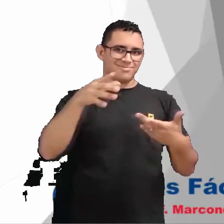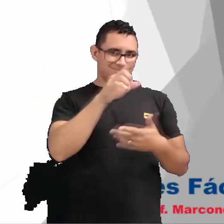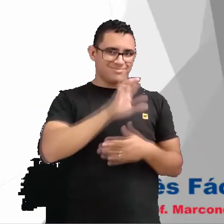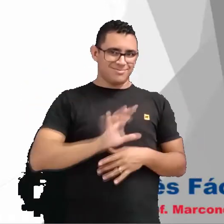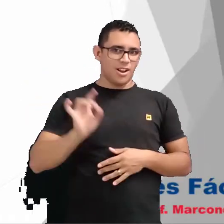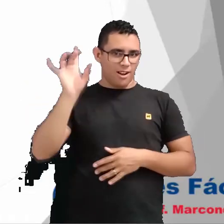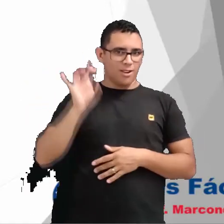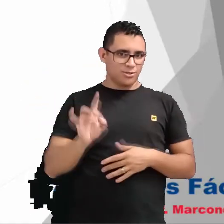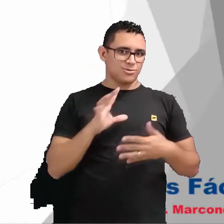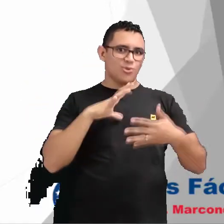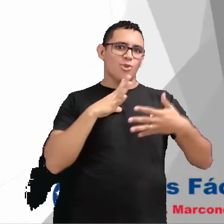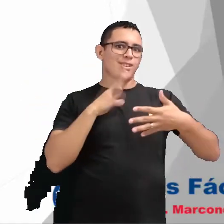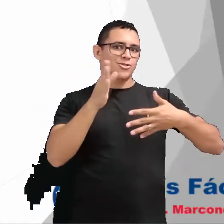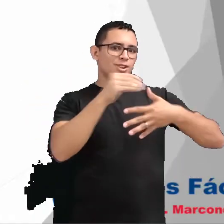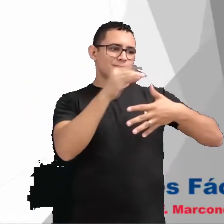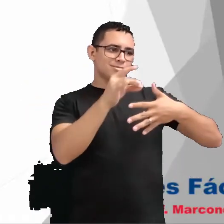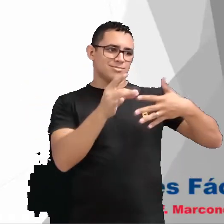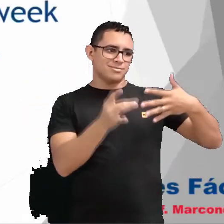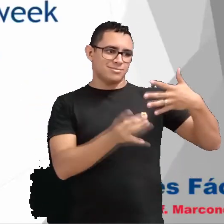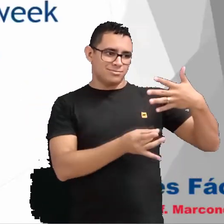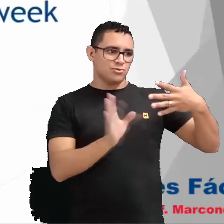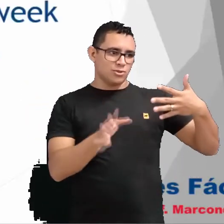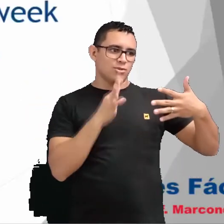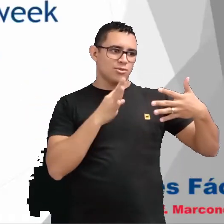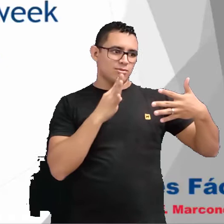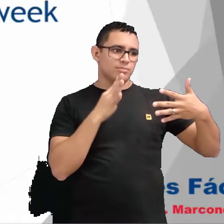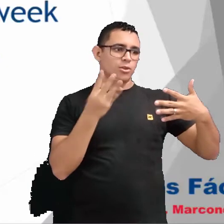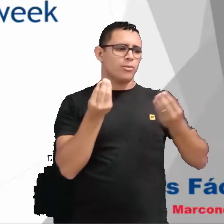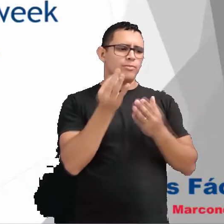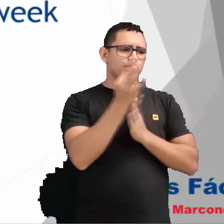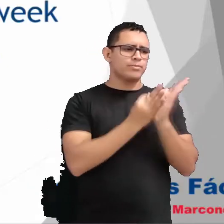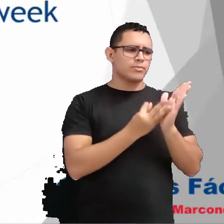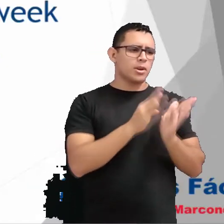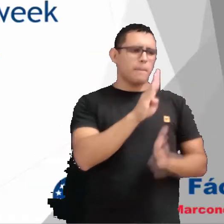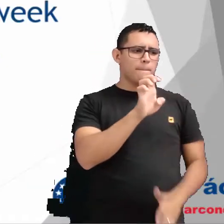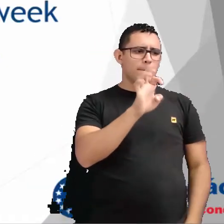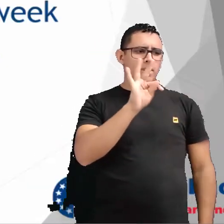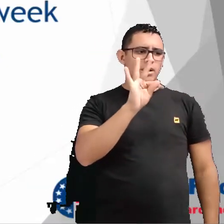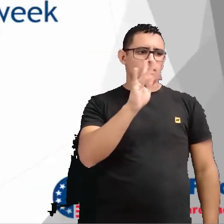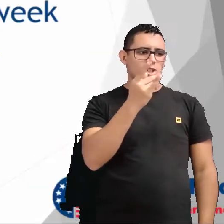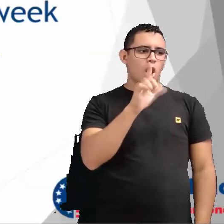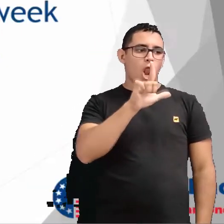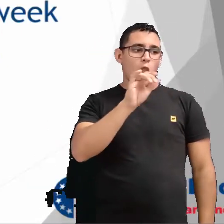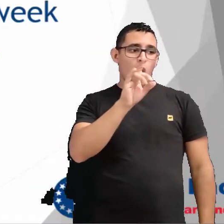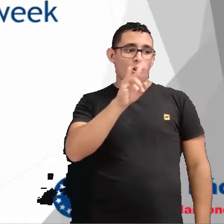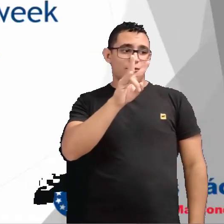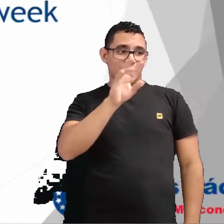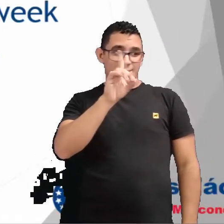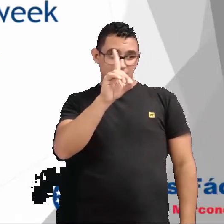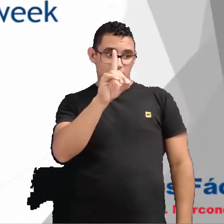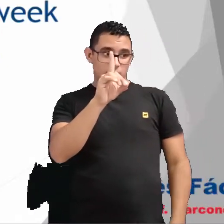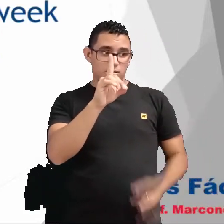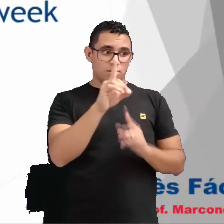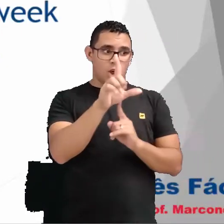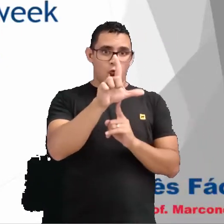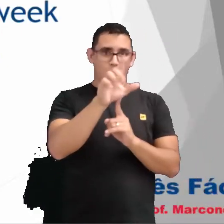tranquilo, ele é um verbo regular, a gente sabe a conjugação dele, né? No texto, como é que apareceu? Olha só, Beth loved the week she spent